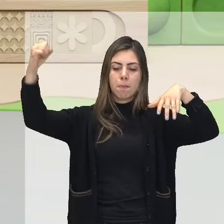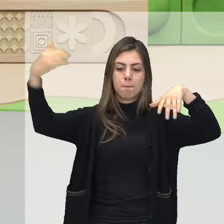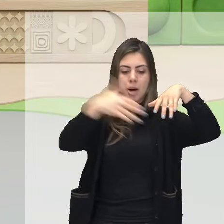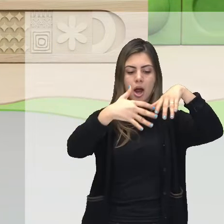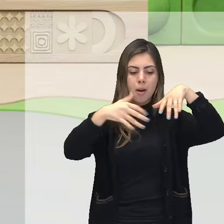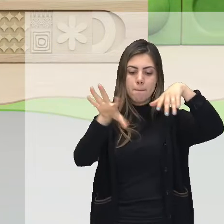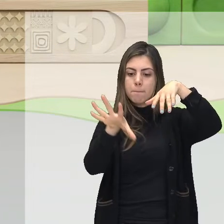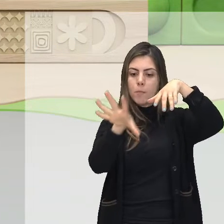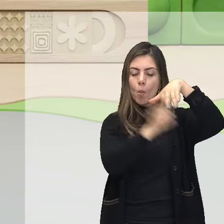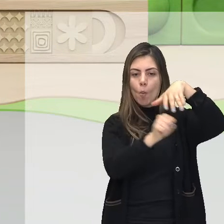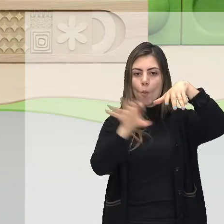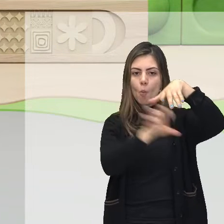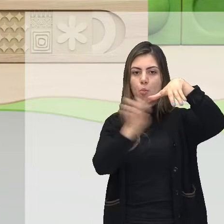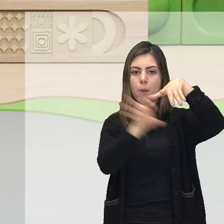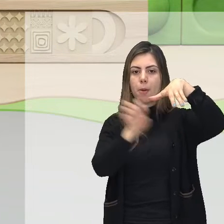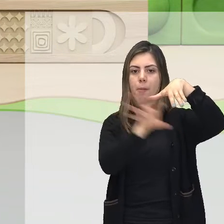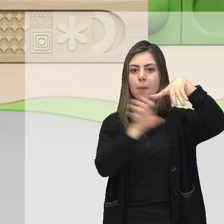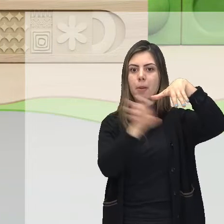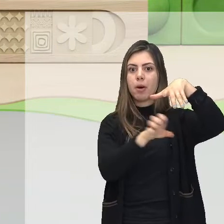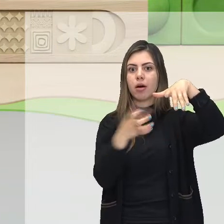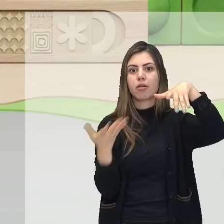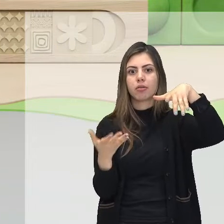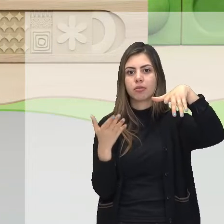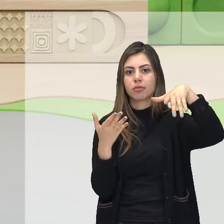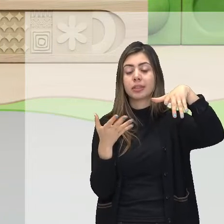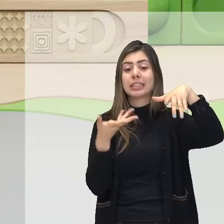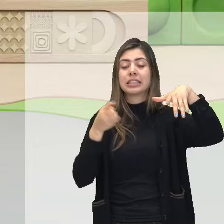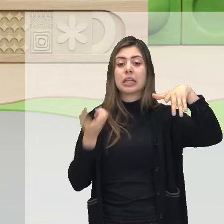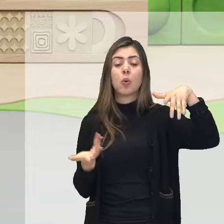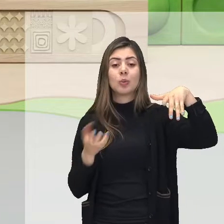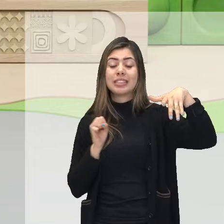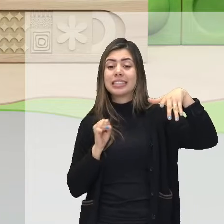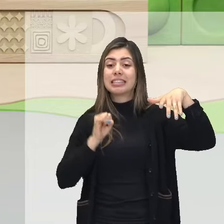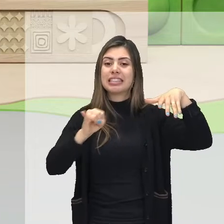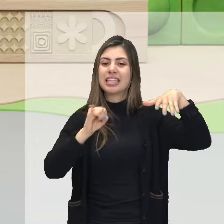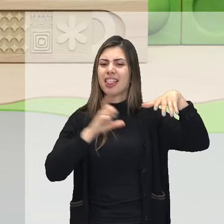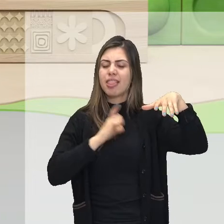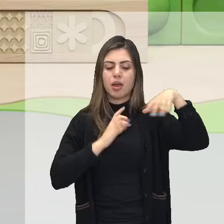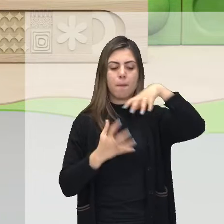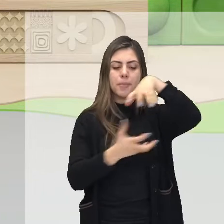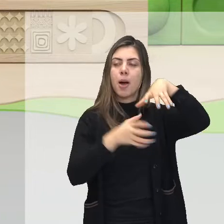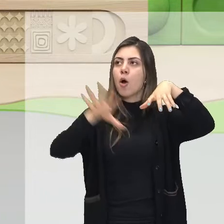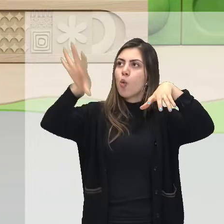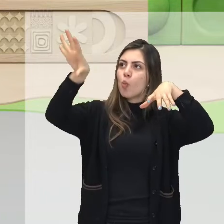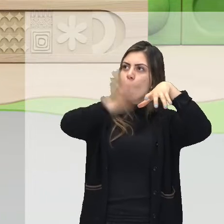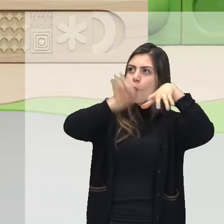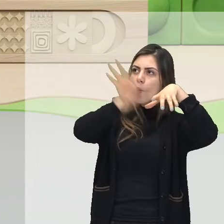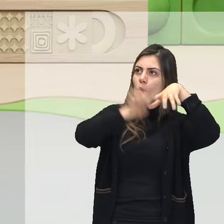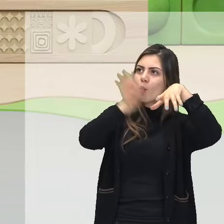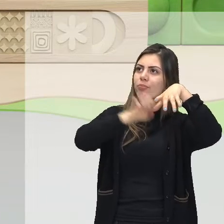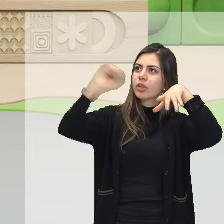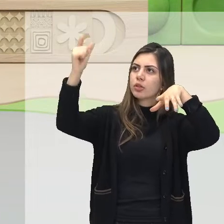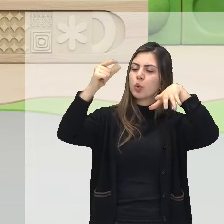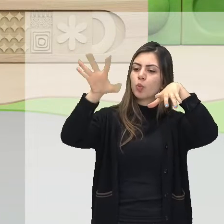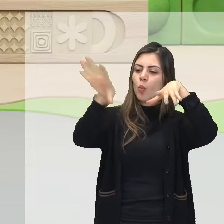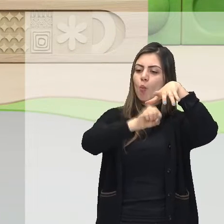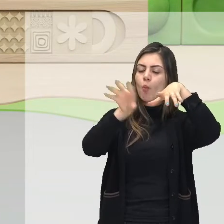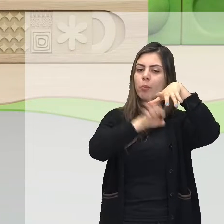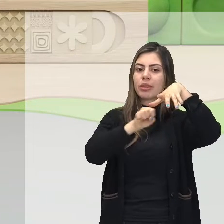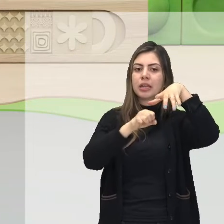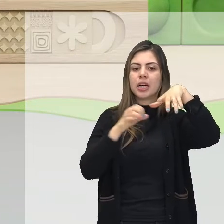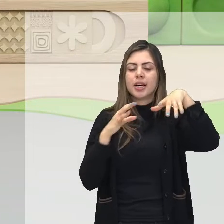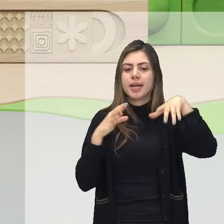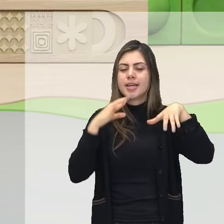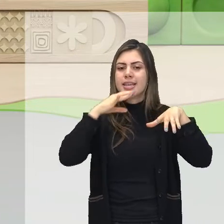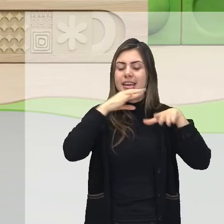em grande quantidade. E se ela é retida em grande quantidade, ela acaba aquecendo